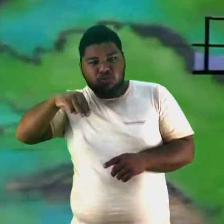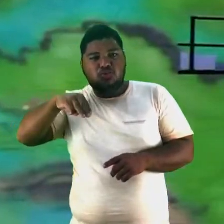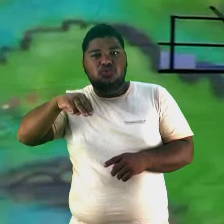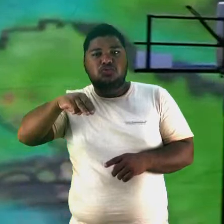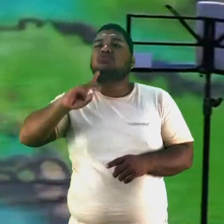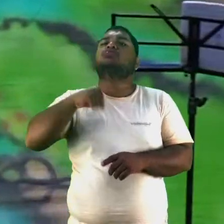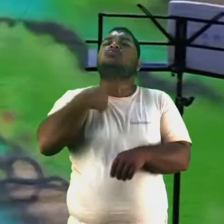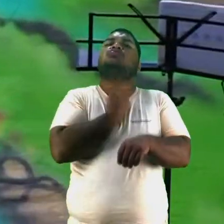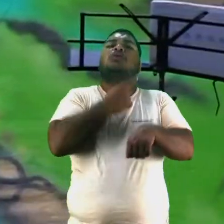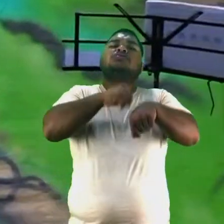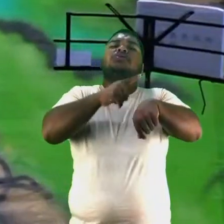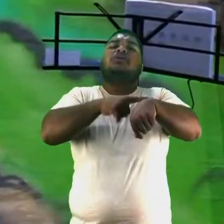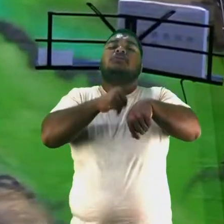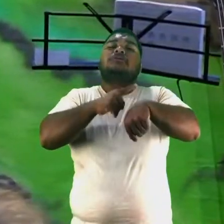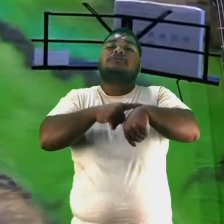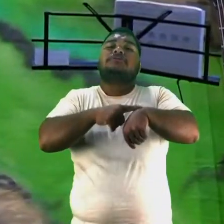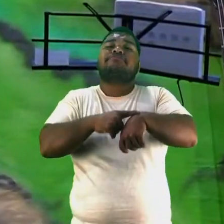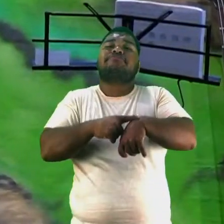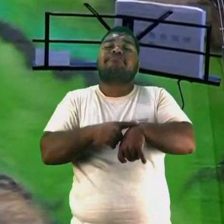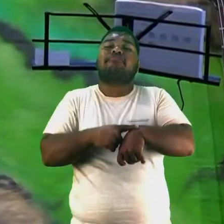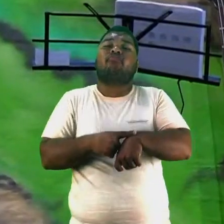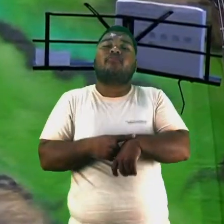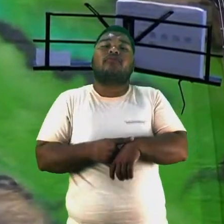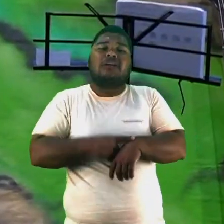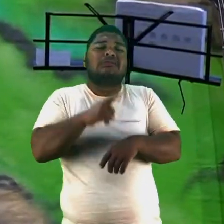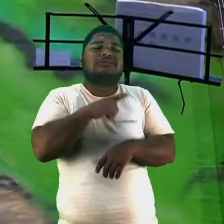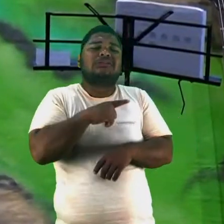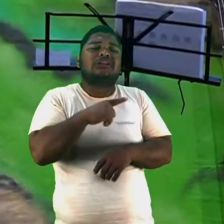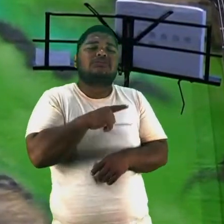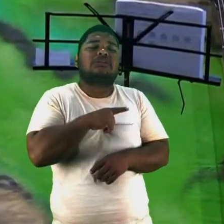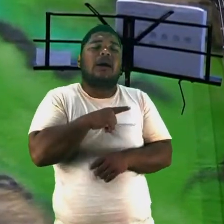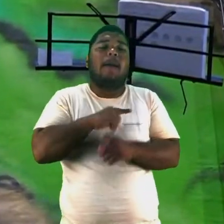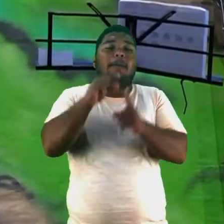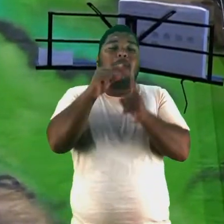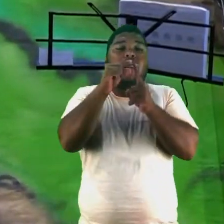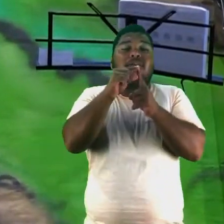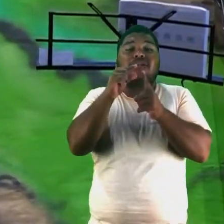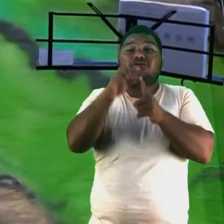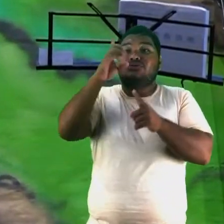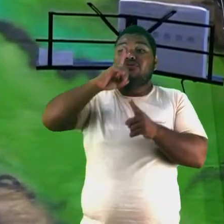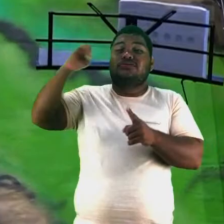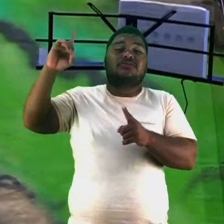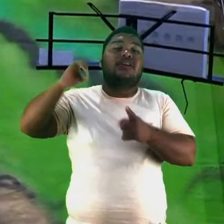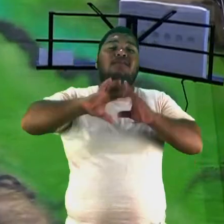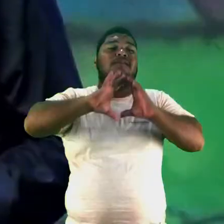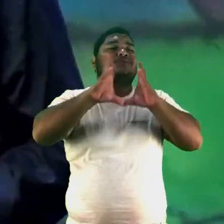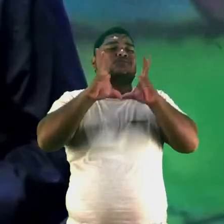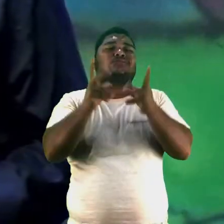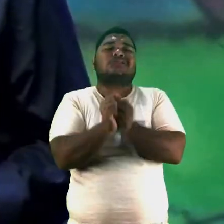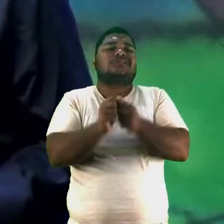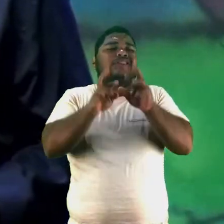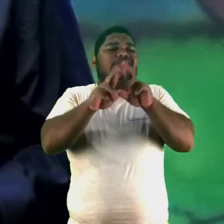para nós termos com a palavra de Deus, faz toda a diferença para a caminhada cristã.